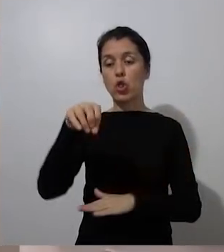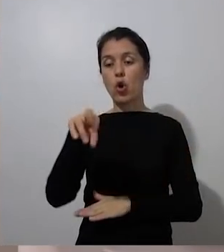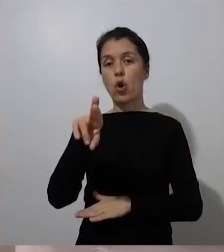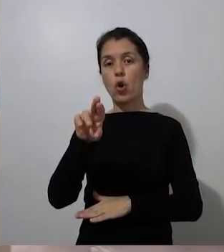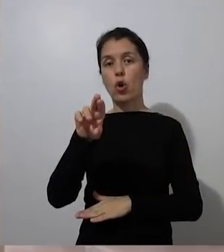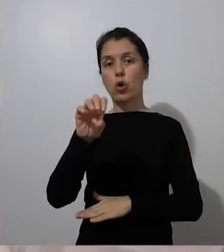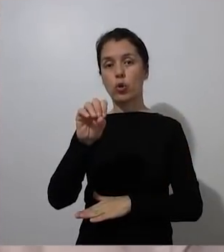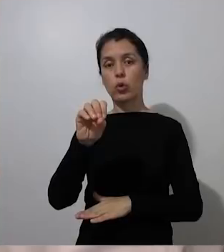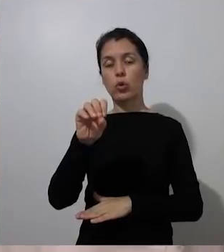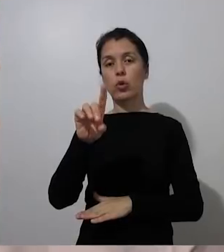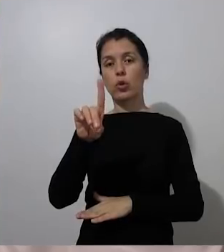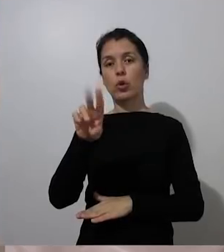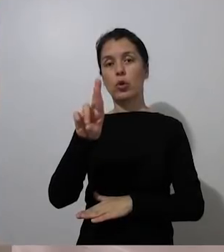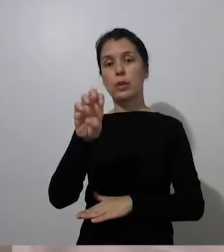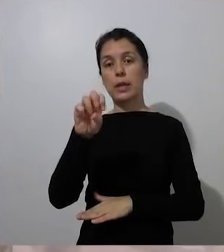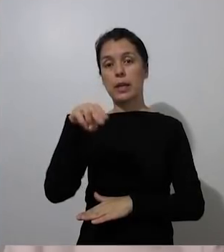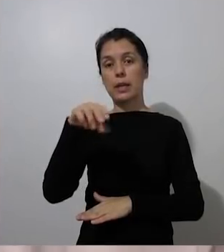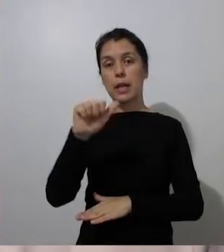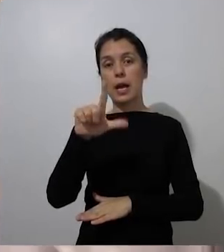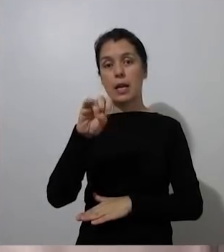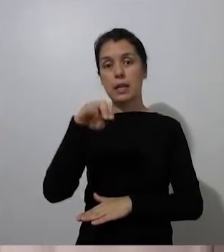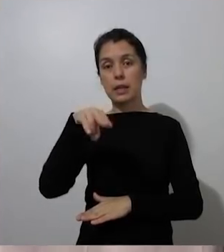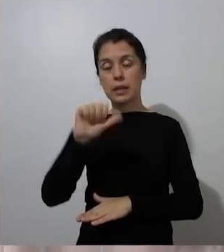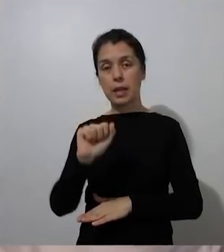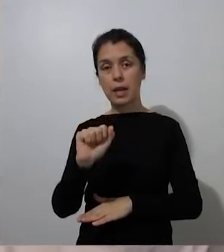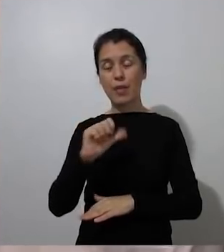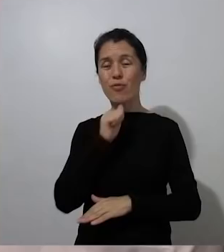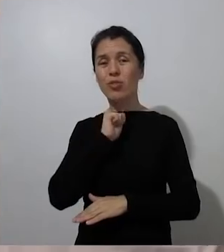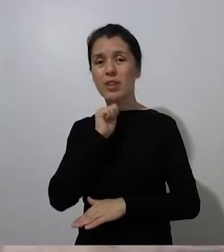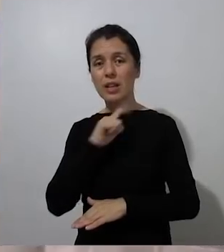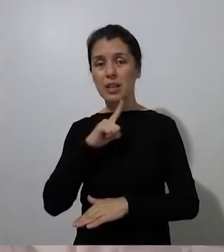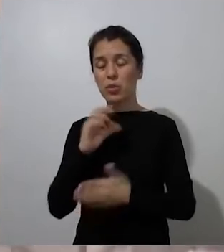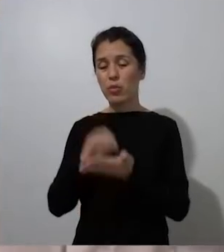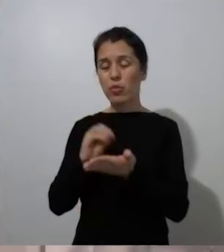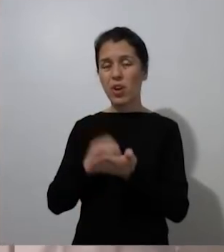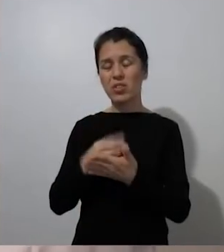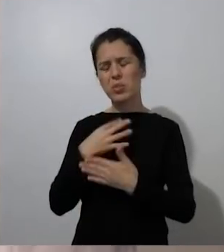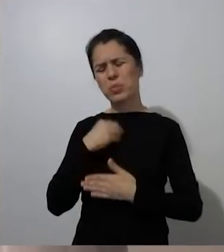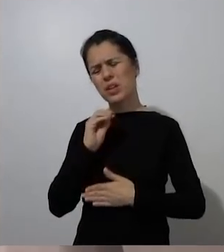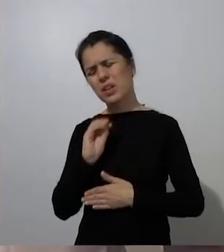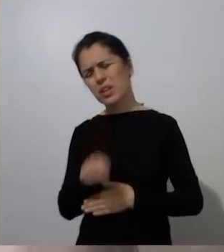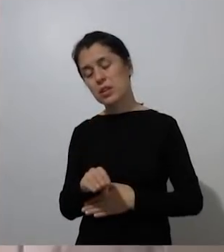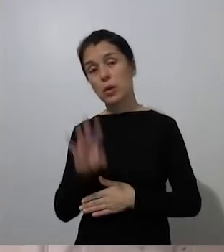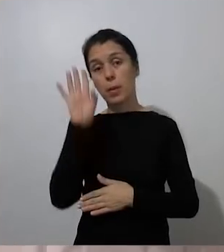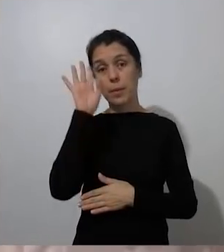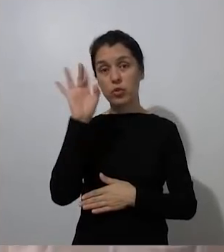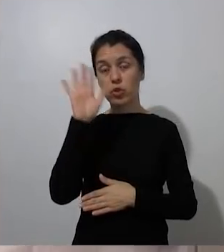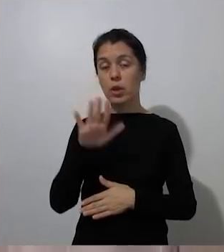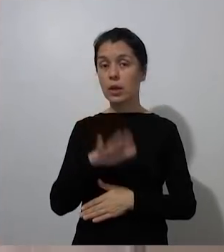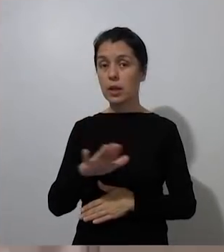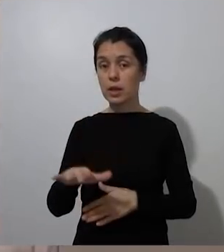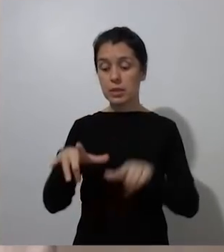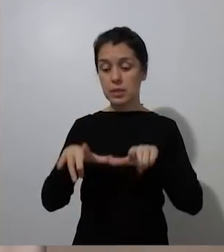remédio, a noradrenalina, então, é um neurotransmissor que me dá disposição, me dá vontade. Por isso que quando eu não produzo esse neurotransmissor, parece aquela preguiça. Então imagina